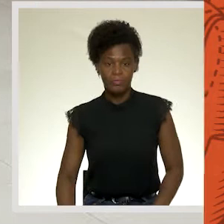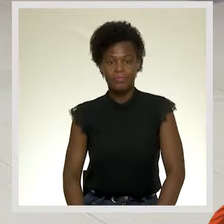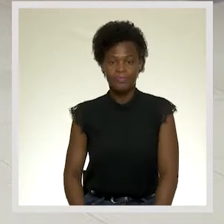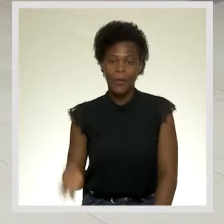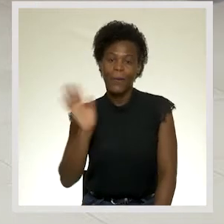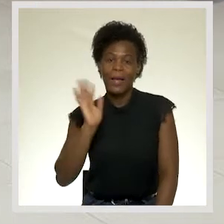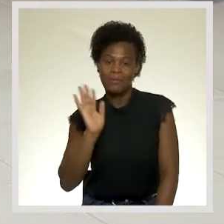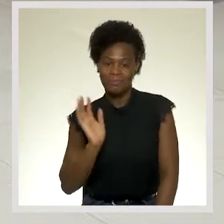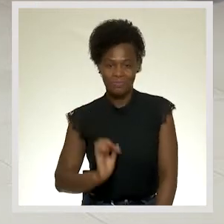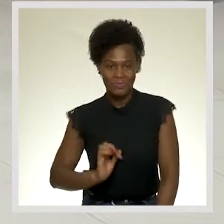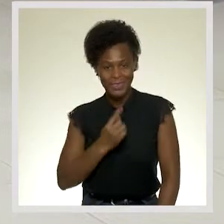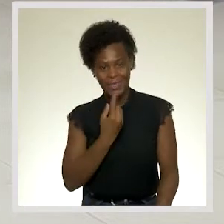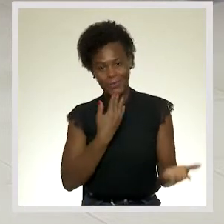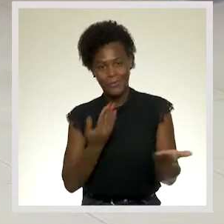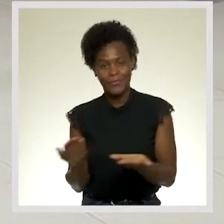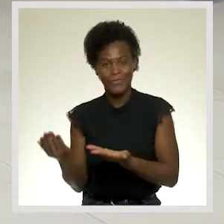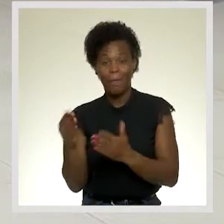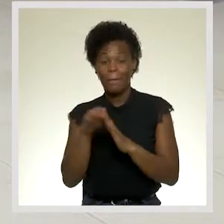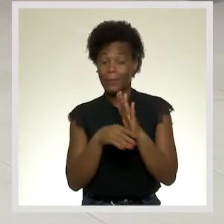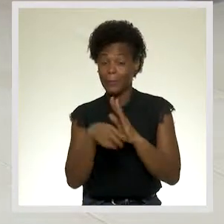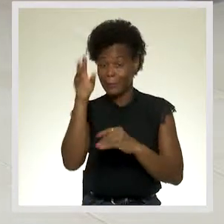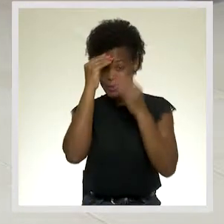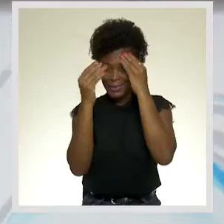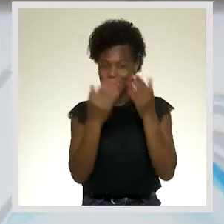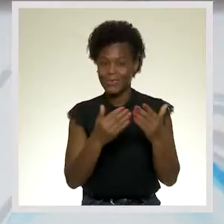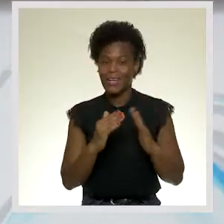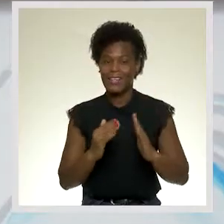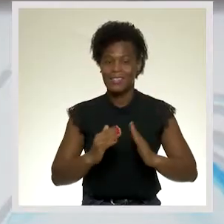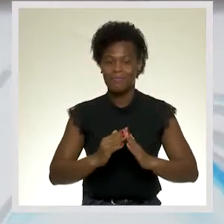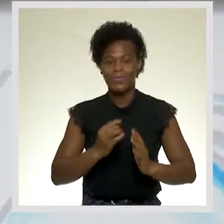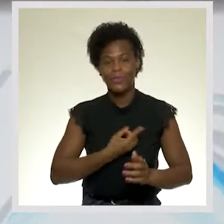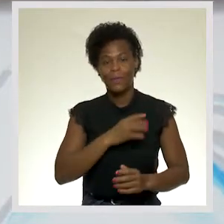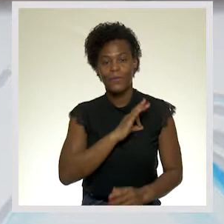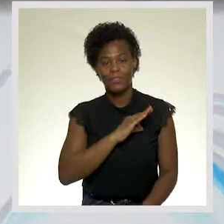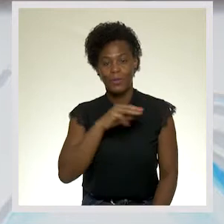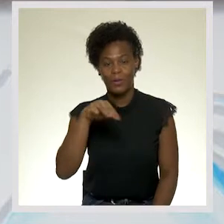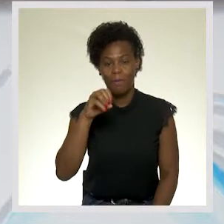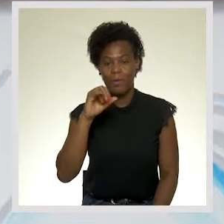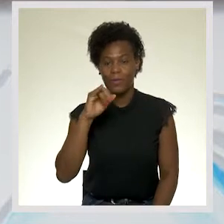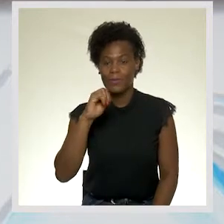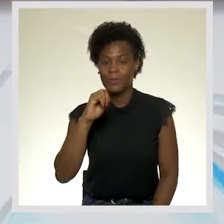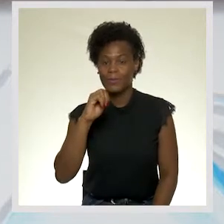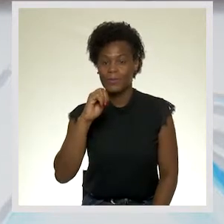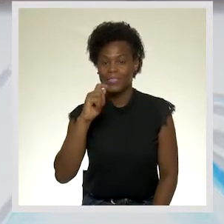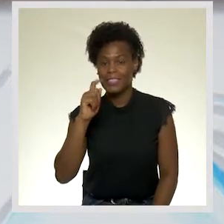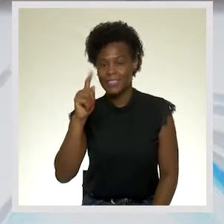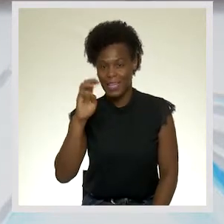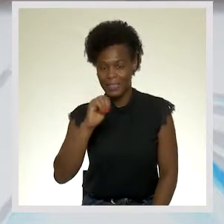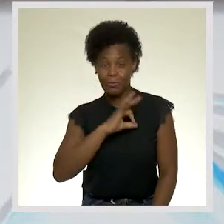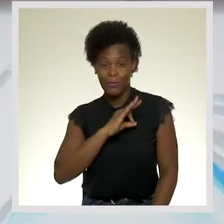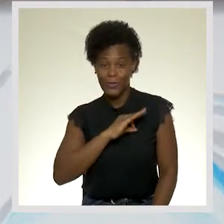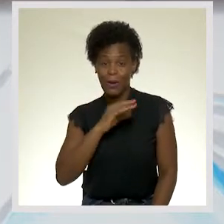Olá, sejam bem-vindos ao programa Aprender e Estudar em Casa. Sou o professor Moisés Tavares, professor da disciplina de